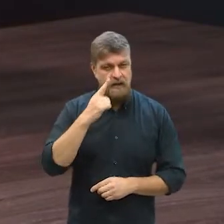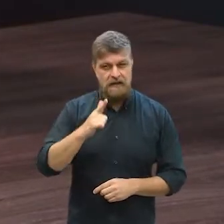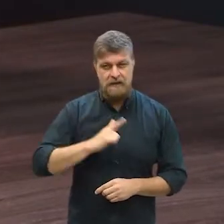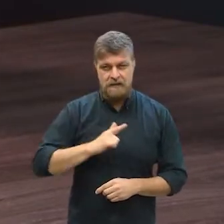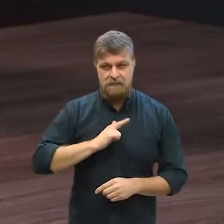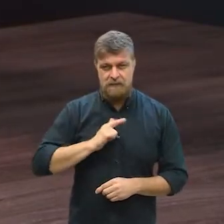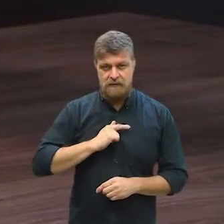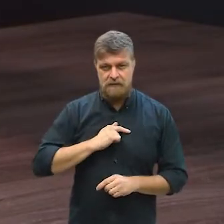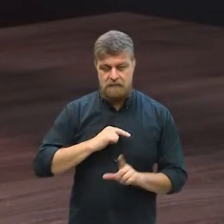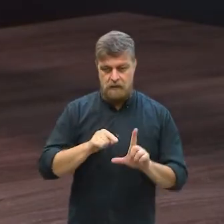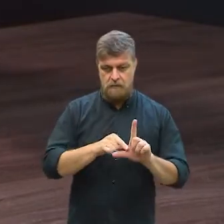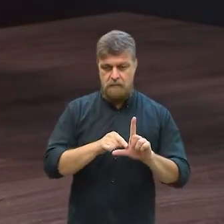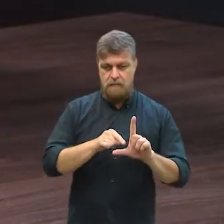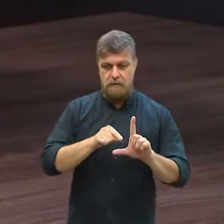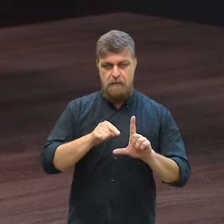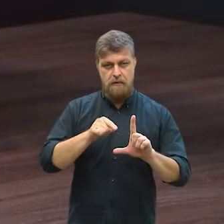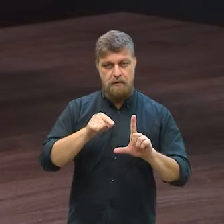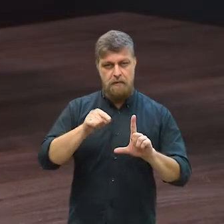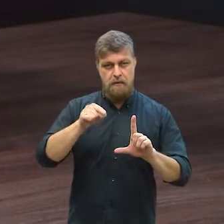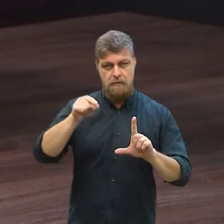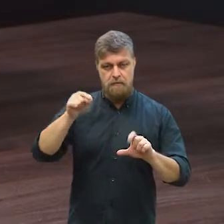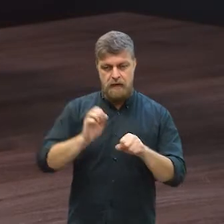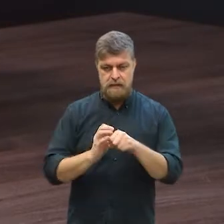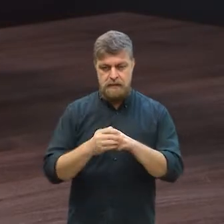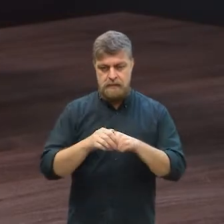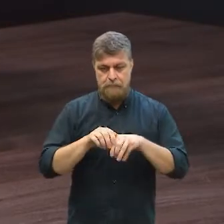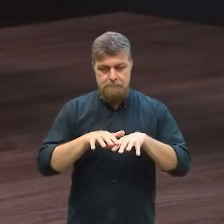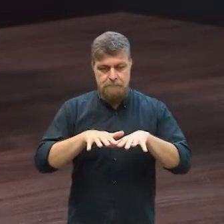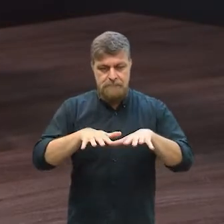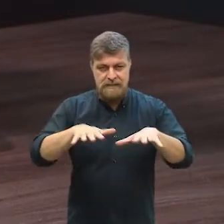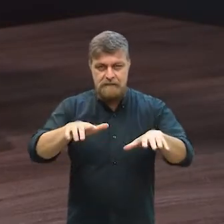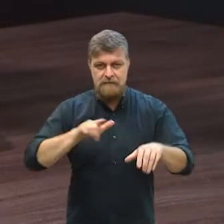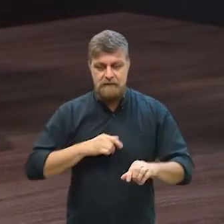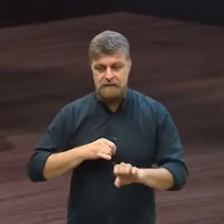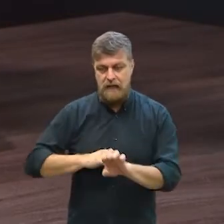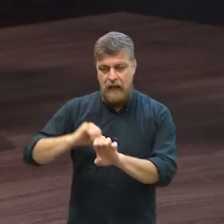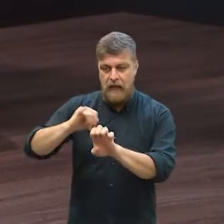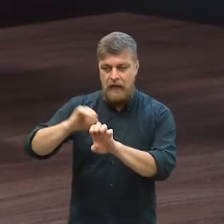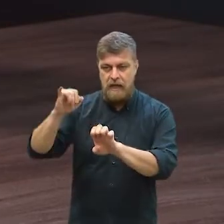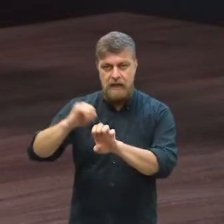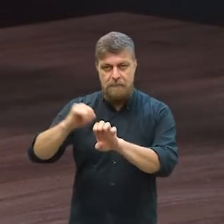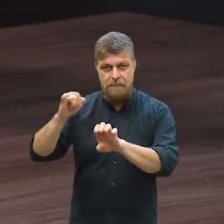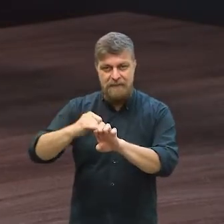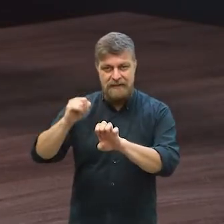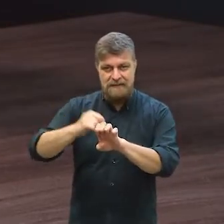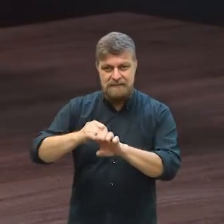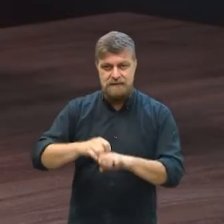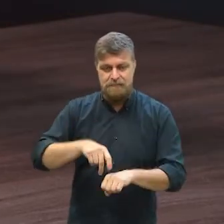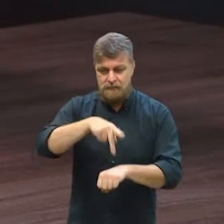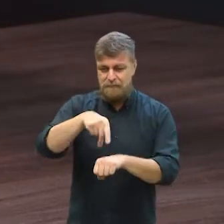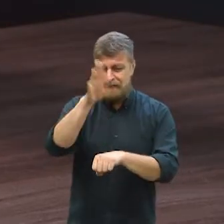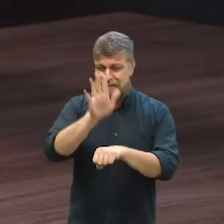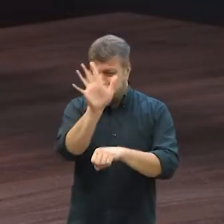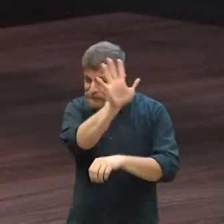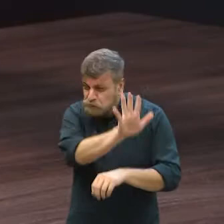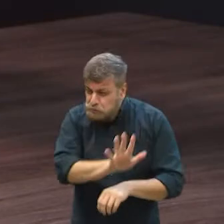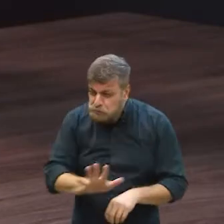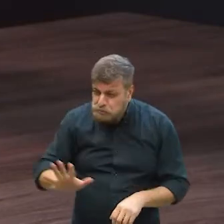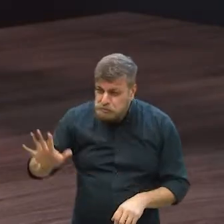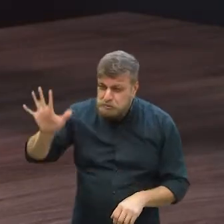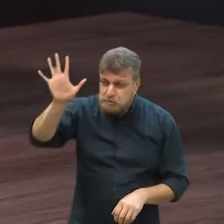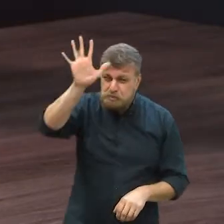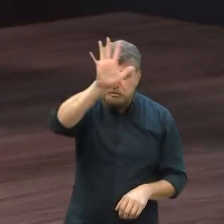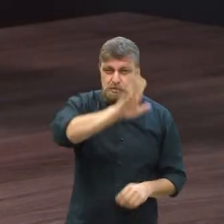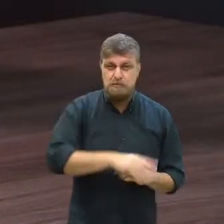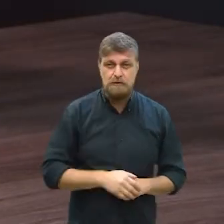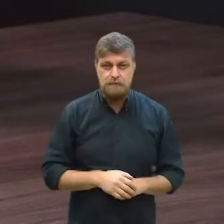só, a gente teve um crescimento nesse período de pandemia no empreendedorismo em todo o país,